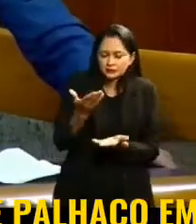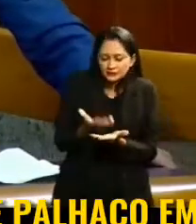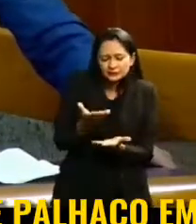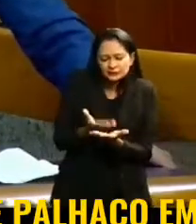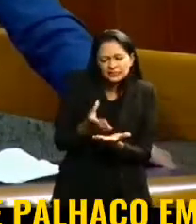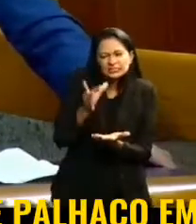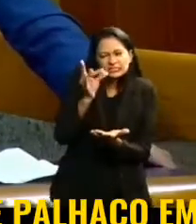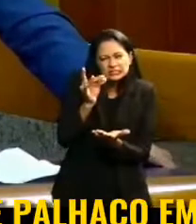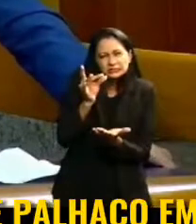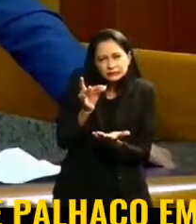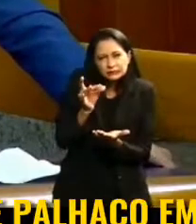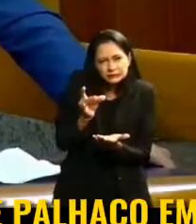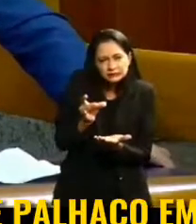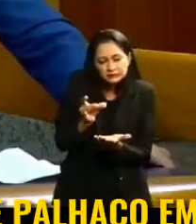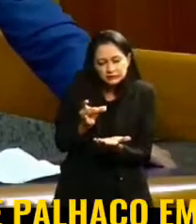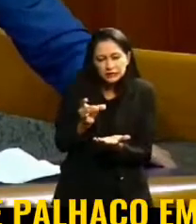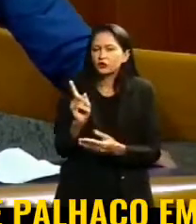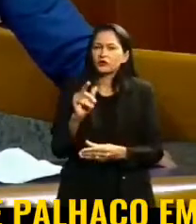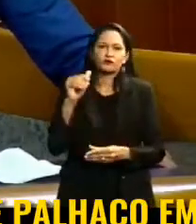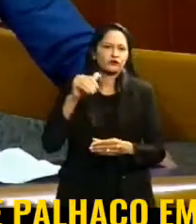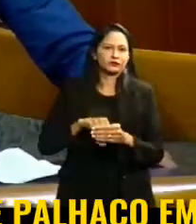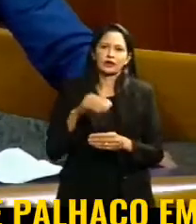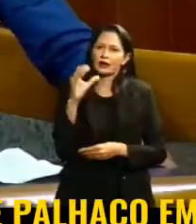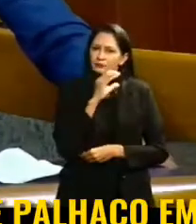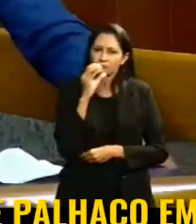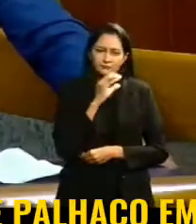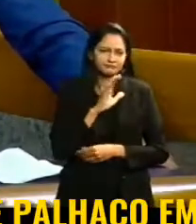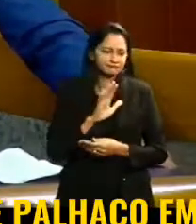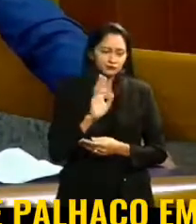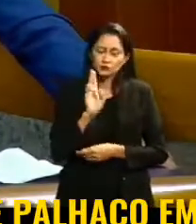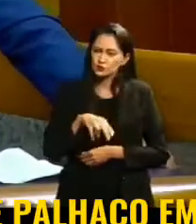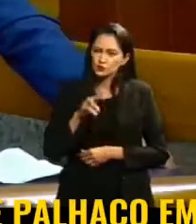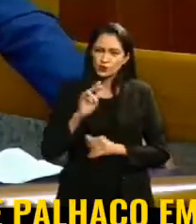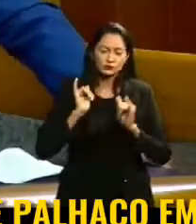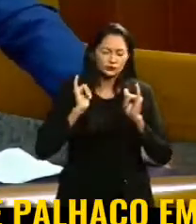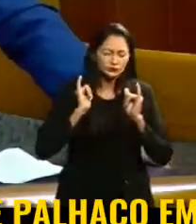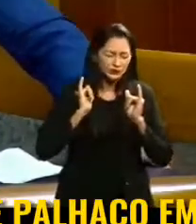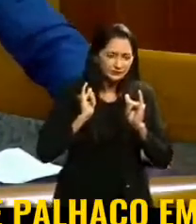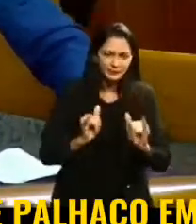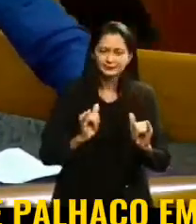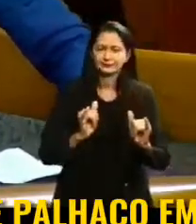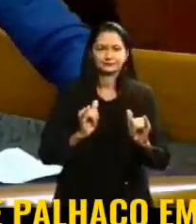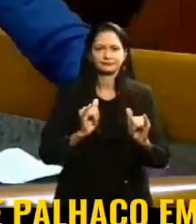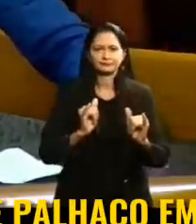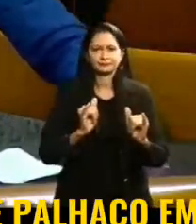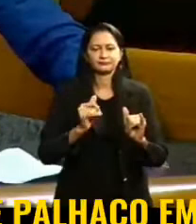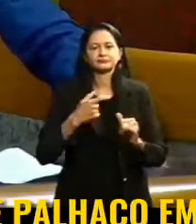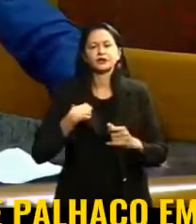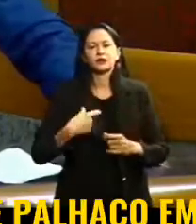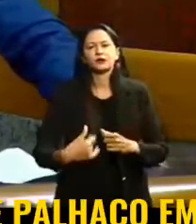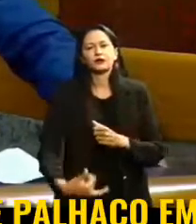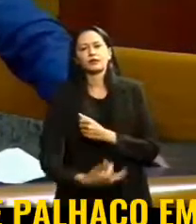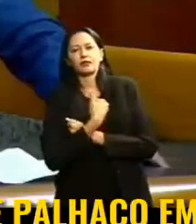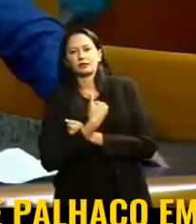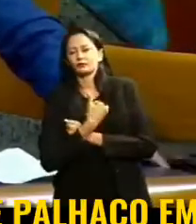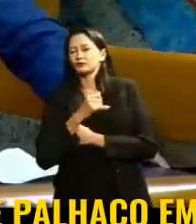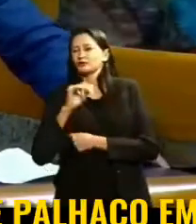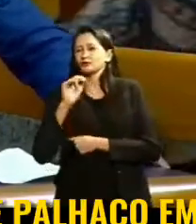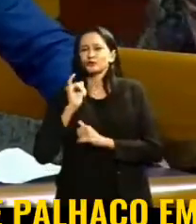detalhadamente. Senão eu vou abster ou votar contrário. Nunca mais eu caio nessa armadilha, secretário de